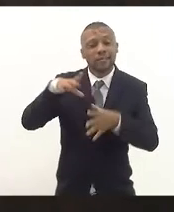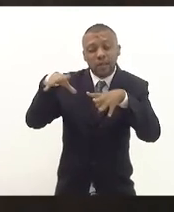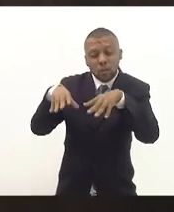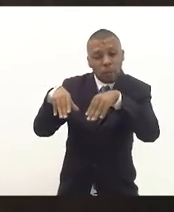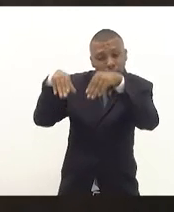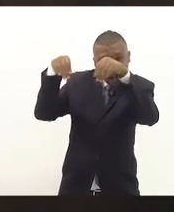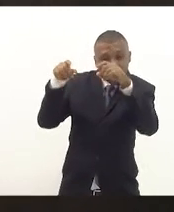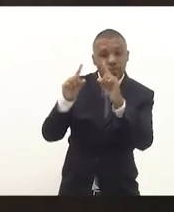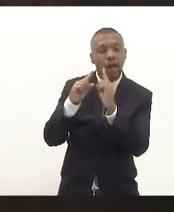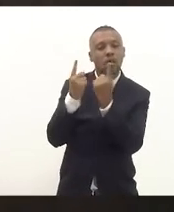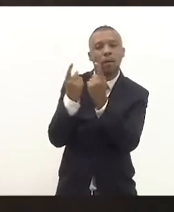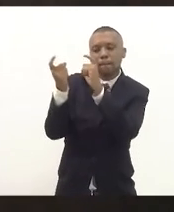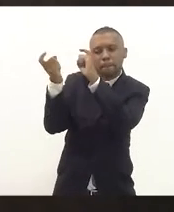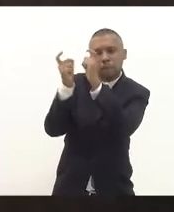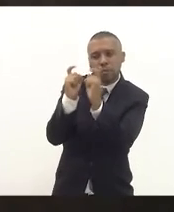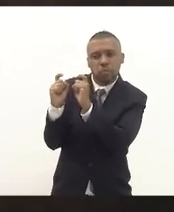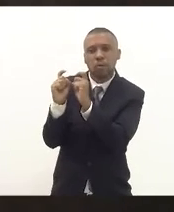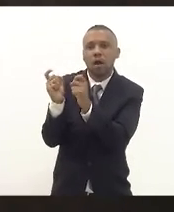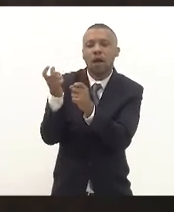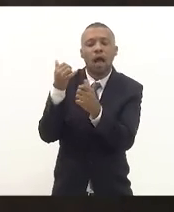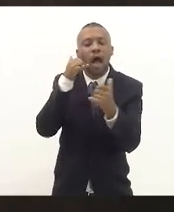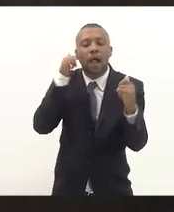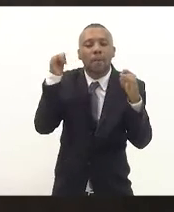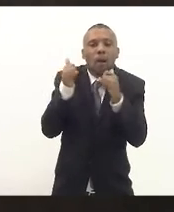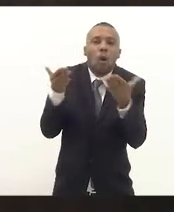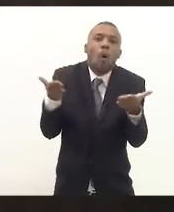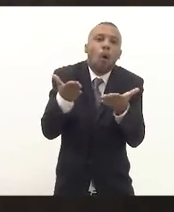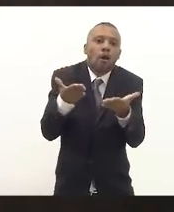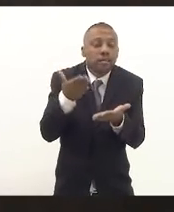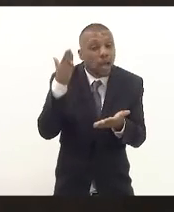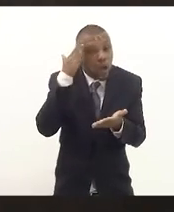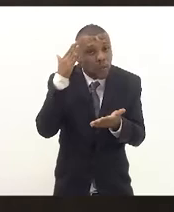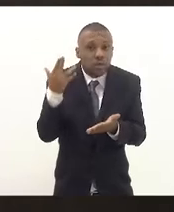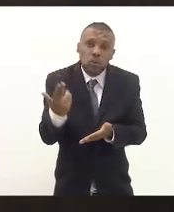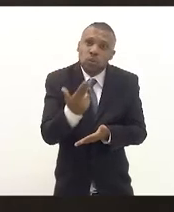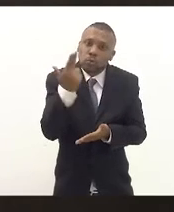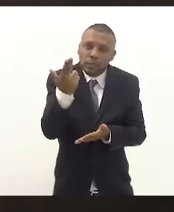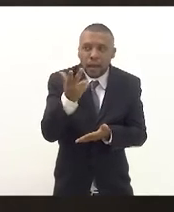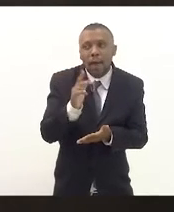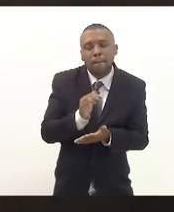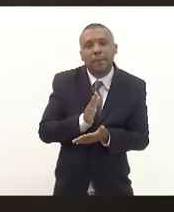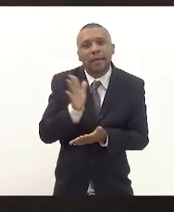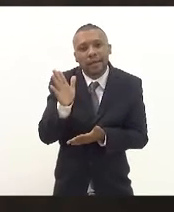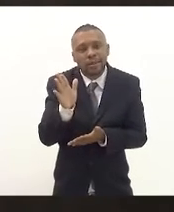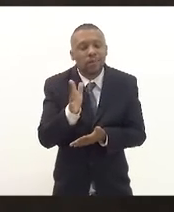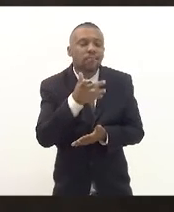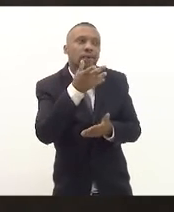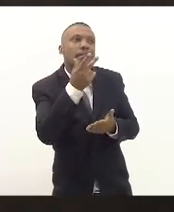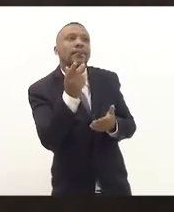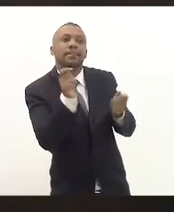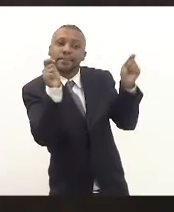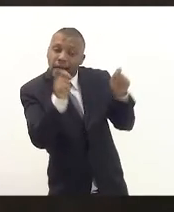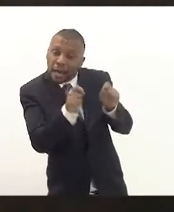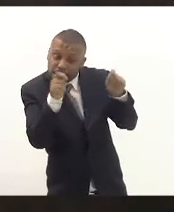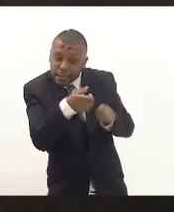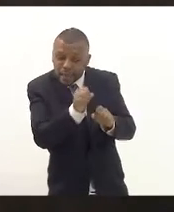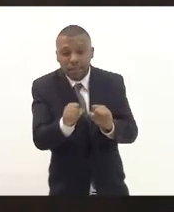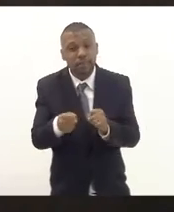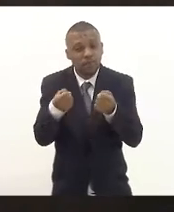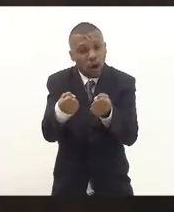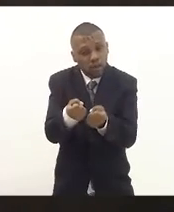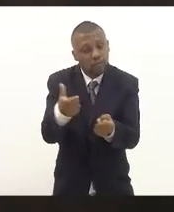reunião desde que eu falei ele me ligou hoje eu sei que não dá para eu fui dar quando a gente se esforça da